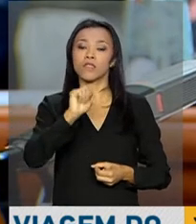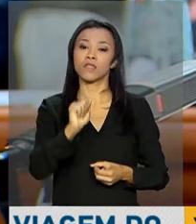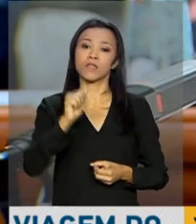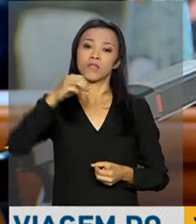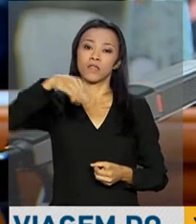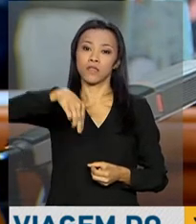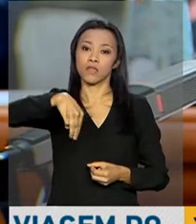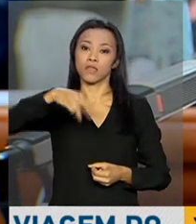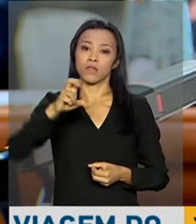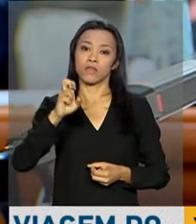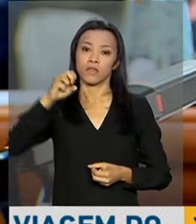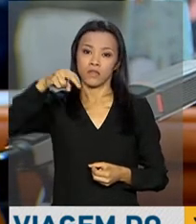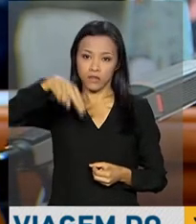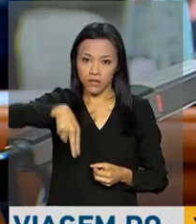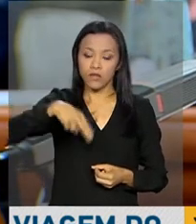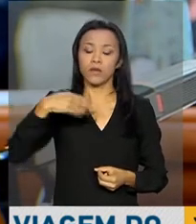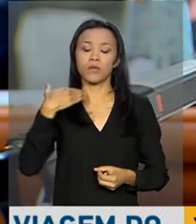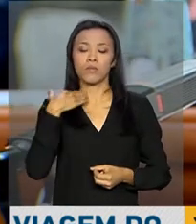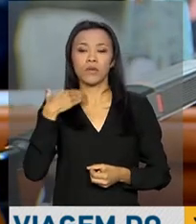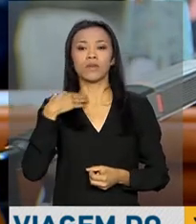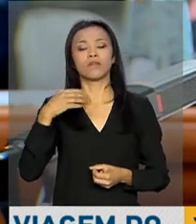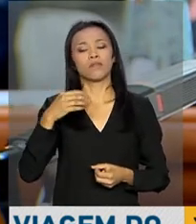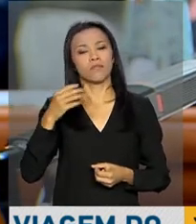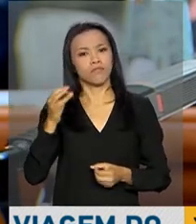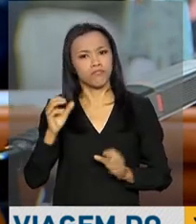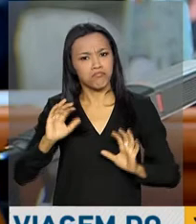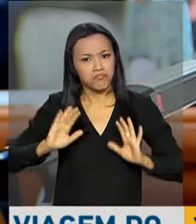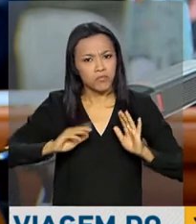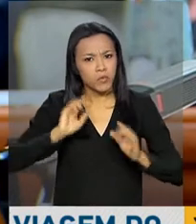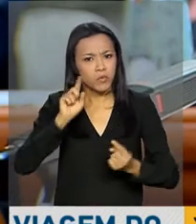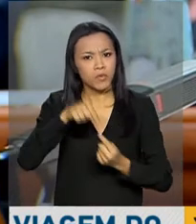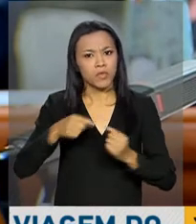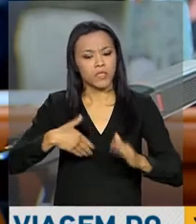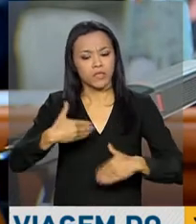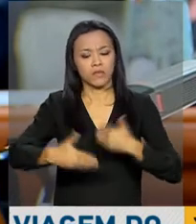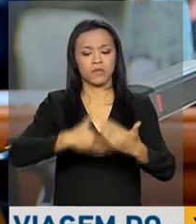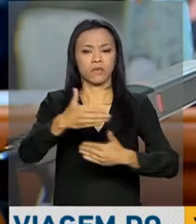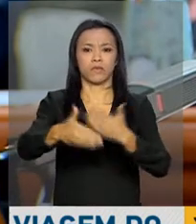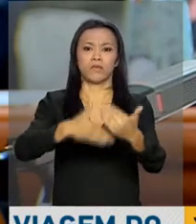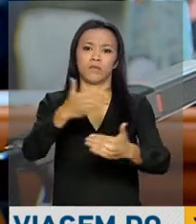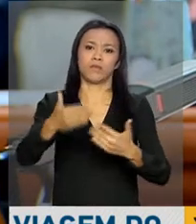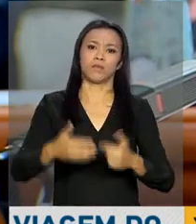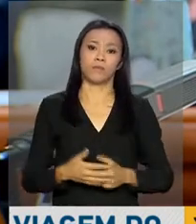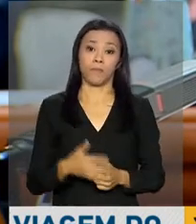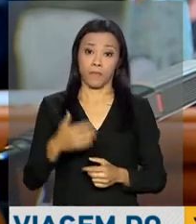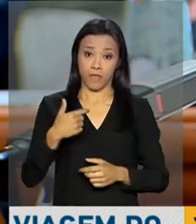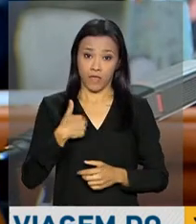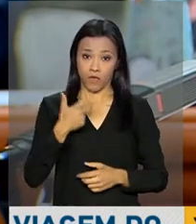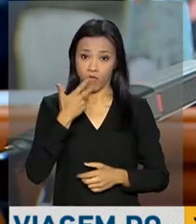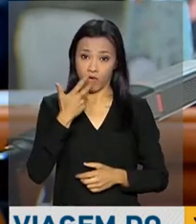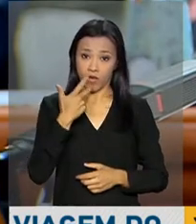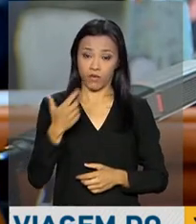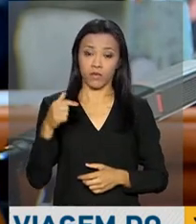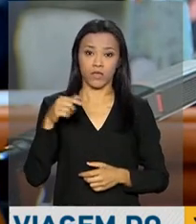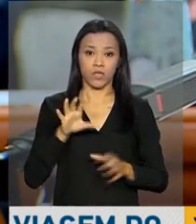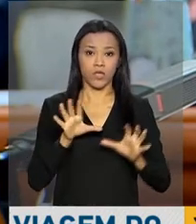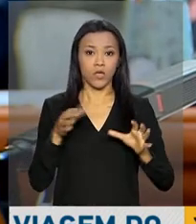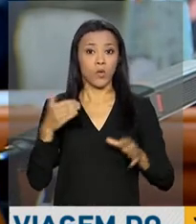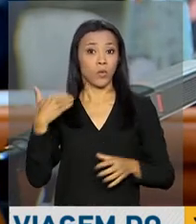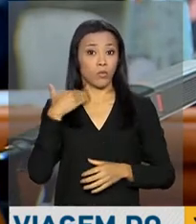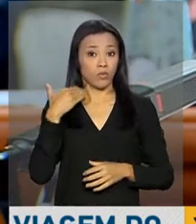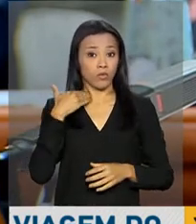instrumento efetivo de promoção do desenvolvimento. Refiro-me a interação do banco com o